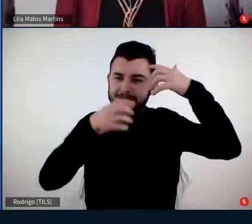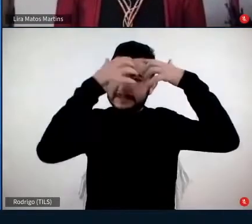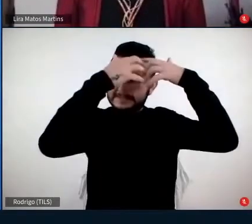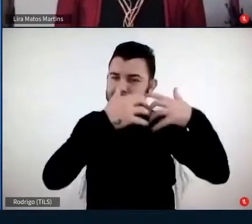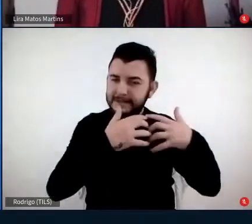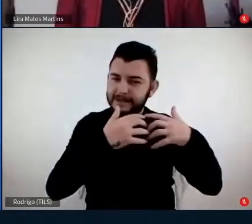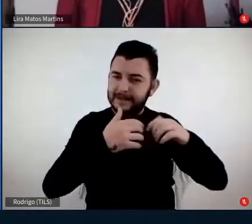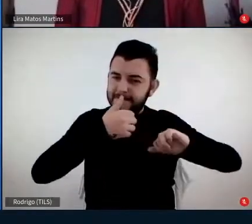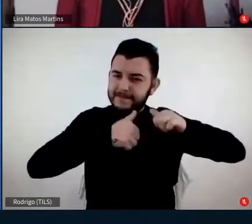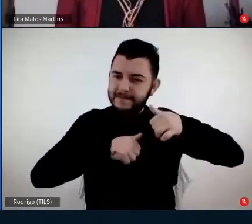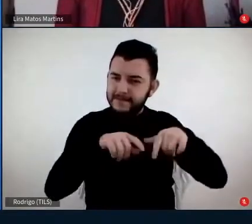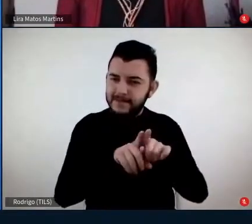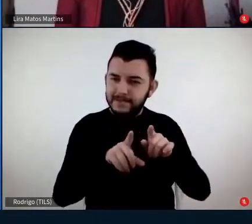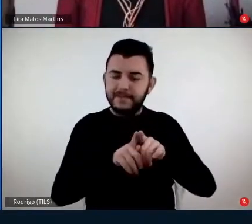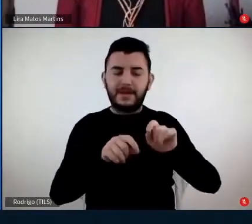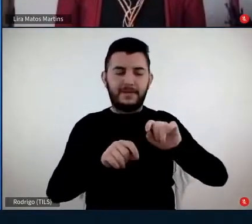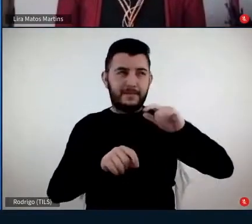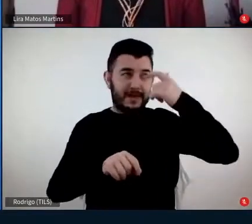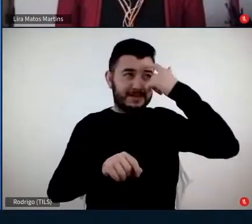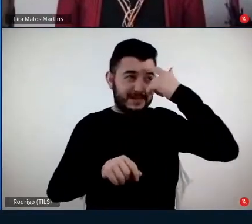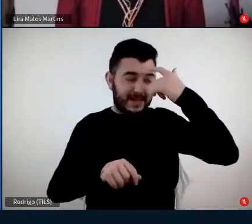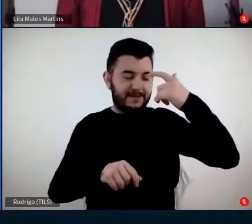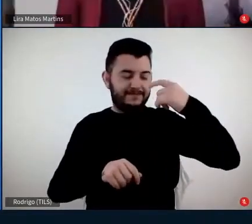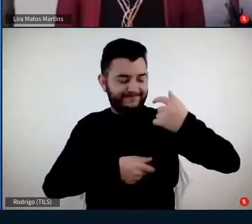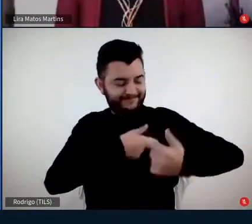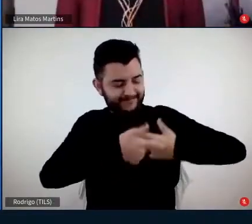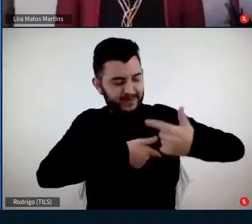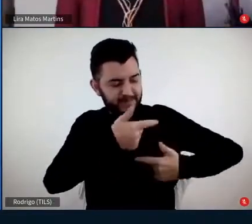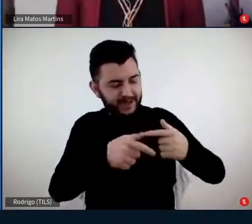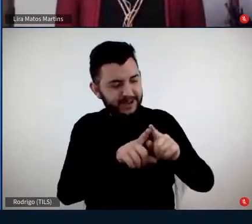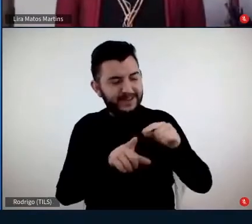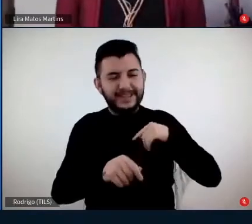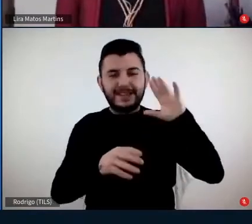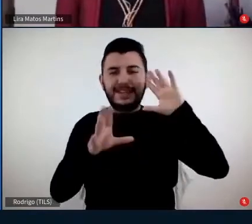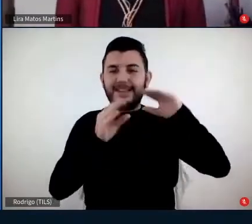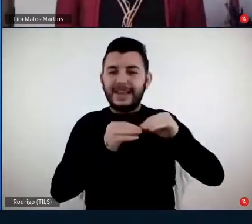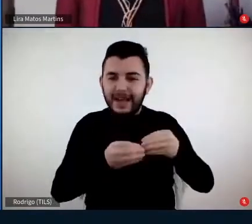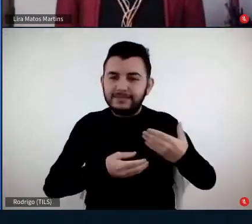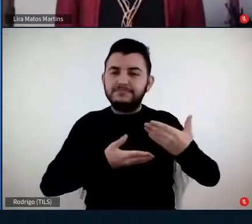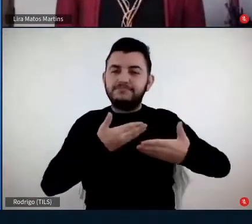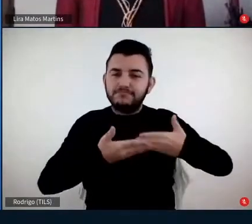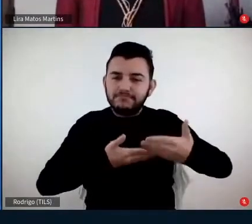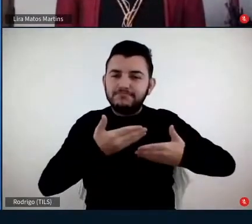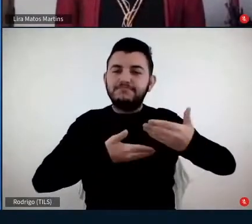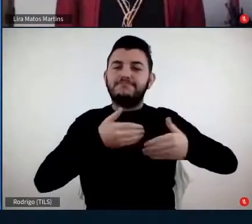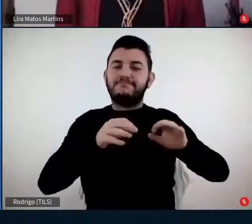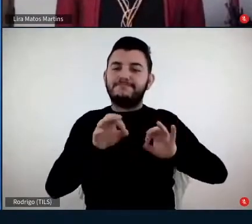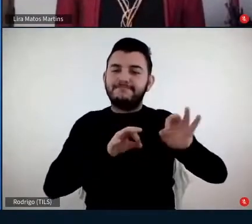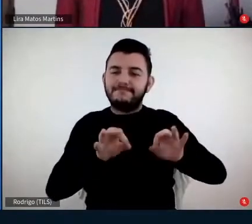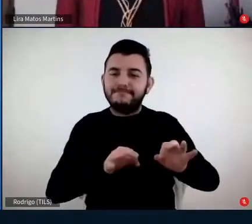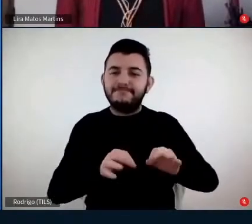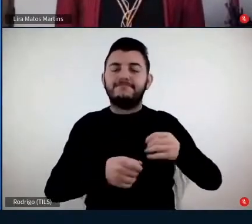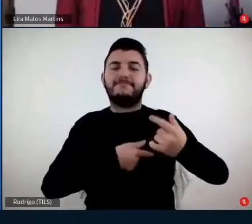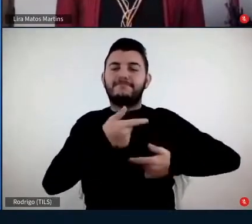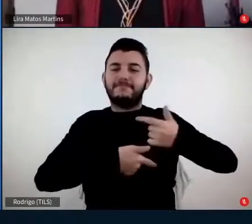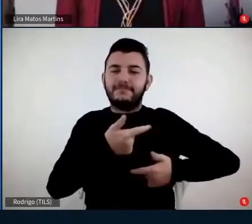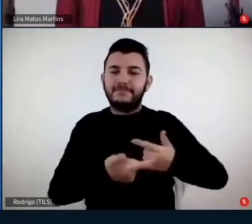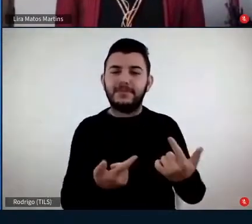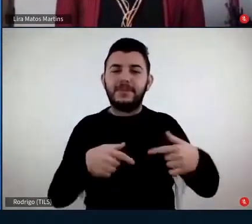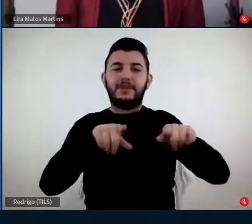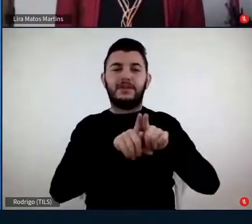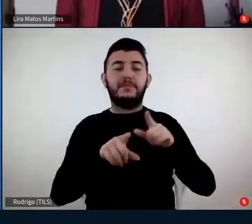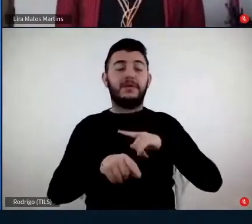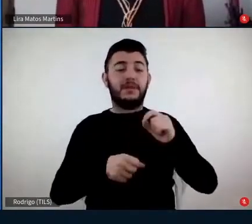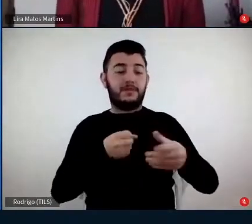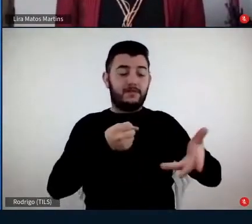sobre o desenvolvimento do trabalho, de entender esse processo, de ter um fundamento para realmente respaldar